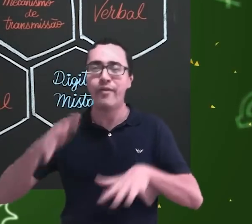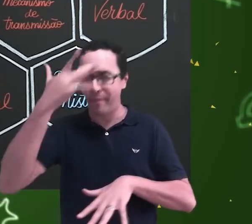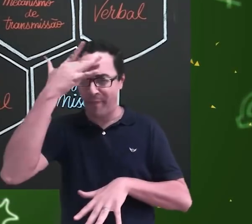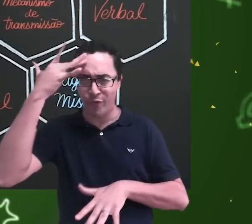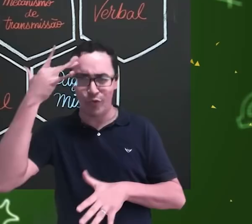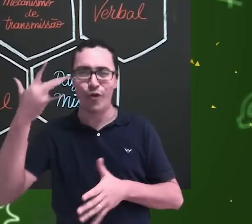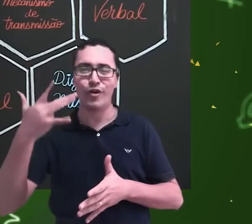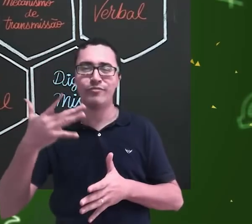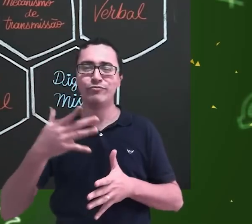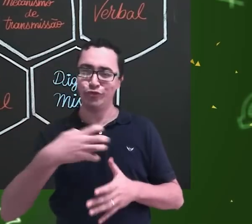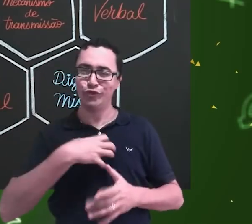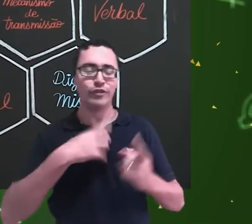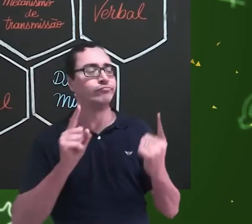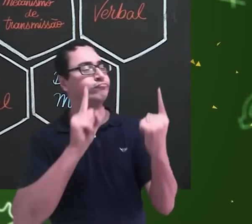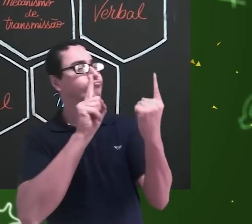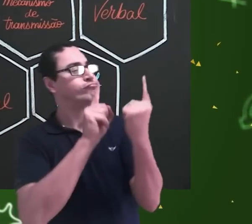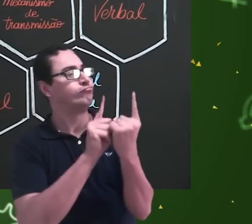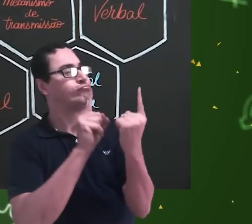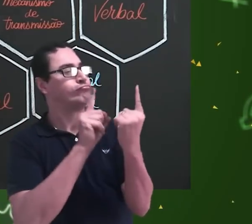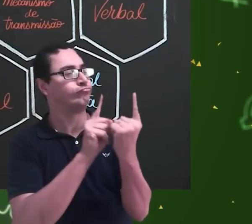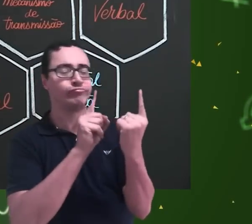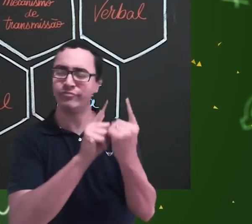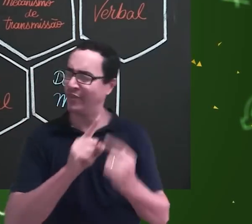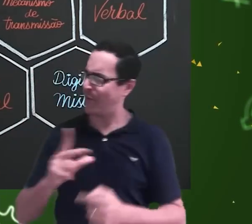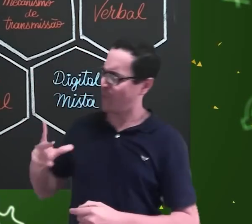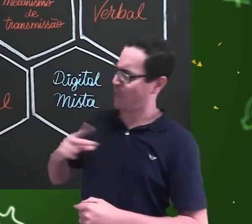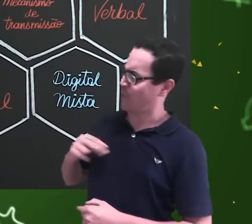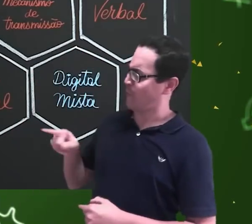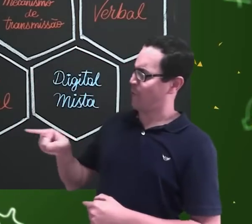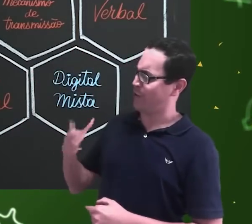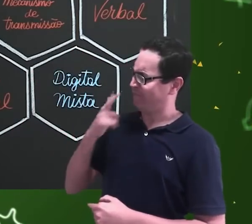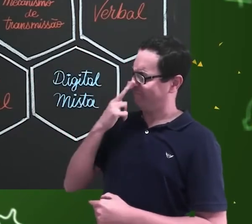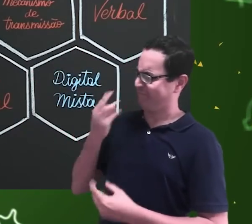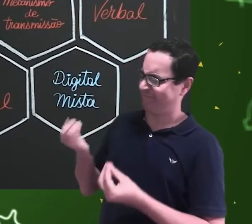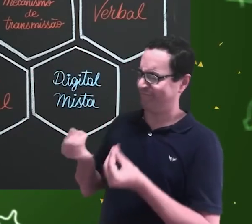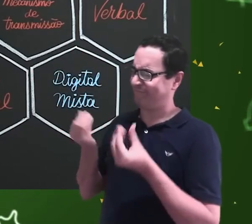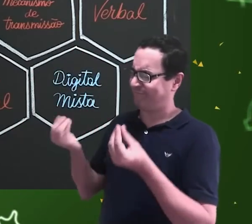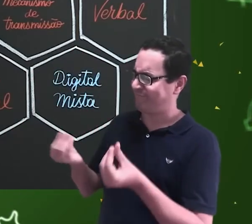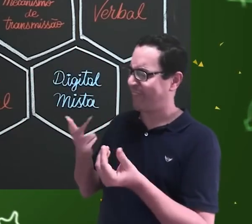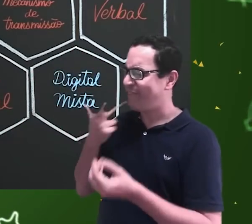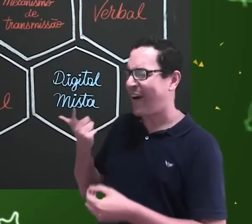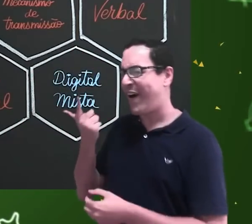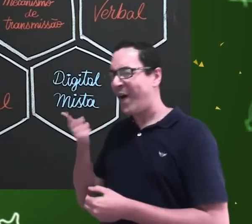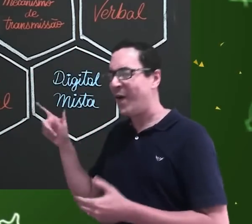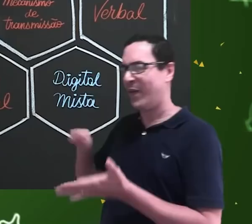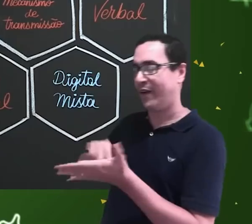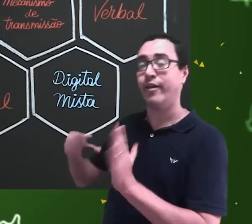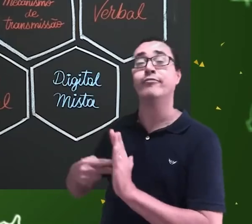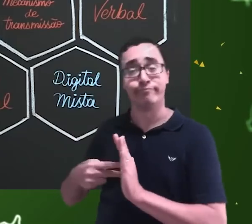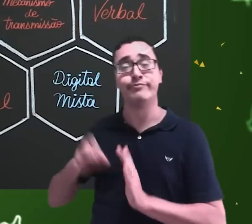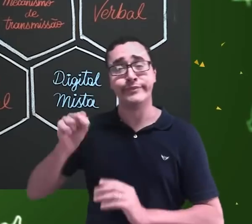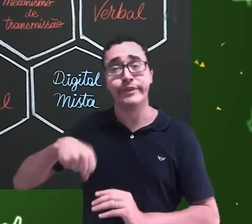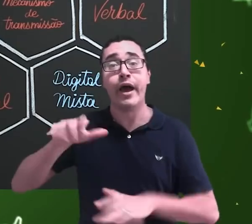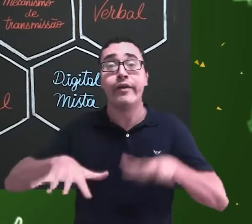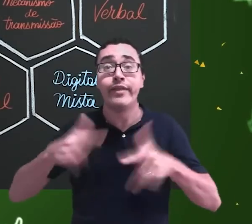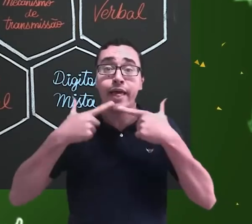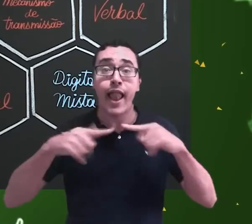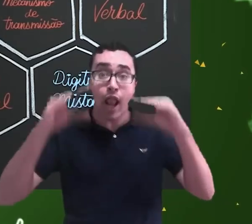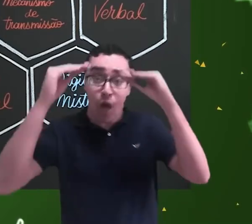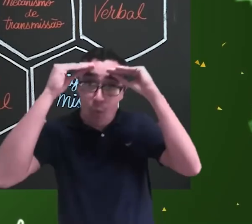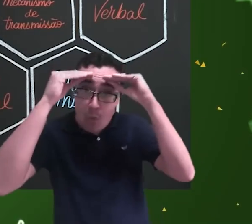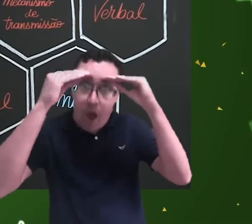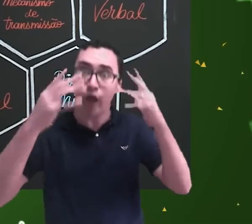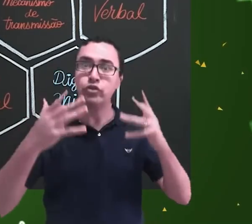falando isso, mas parece que você não está querendo dizer. É porque a linguagem ela vai além da capacidade humana. Às vezes ela nos mostra que a